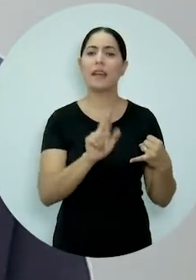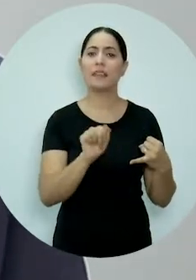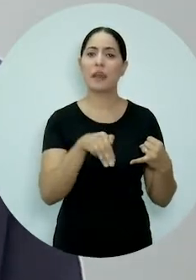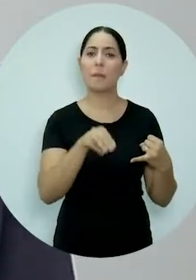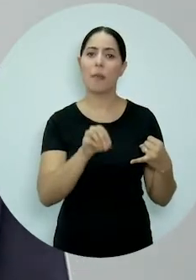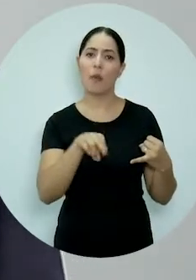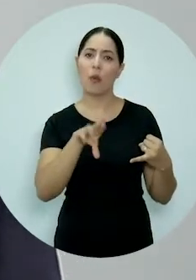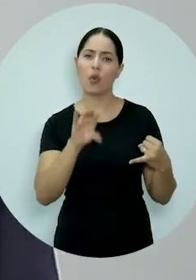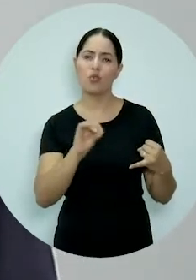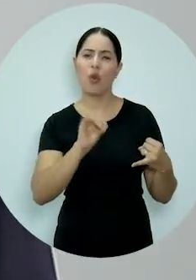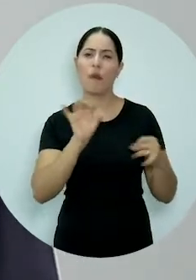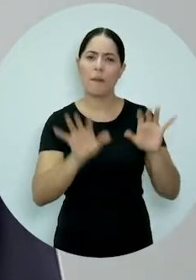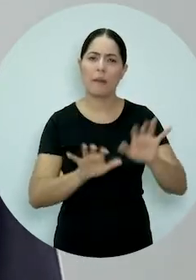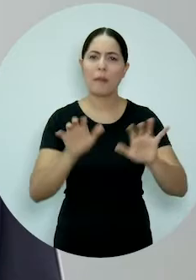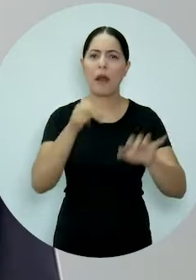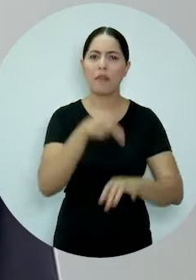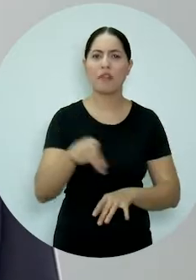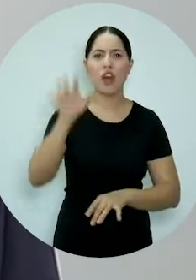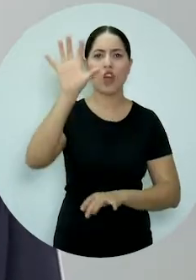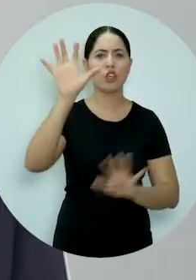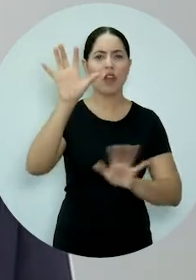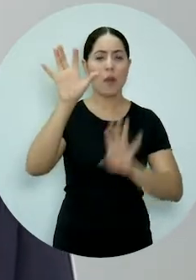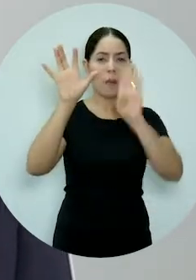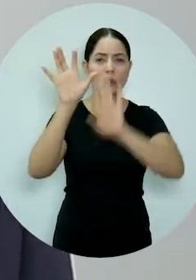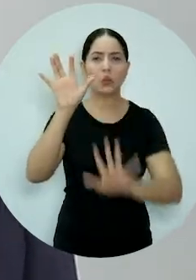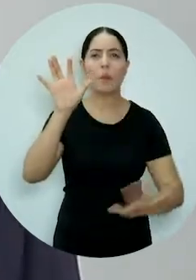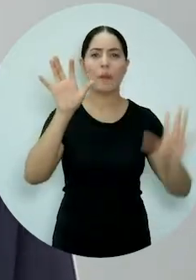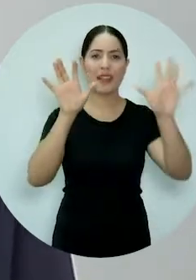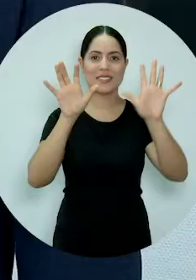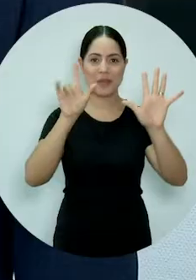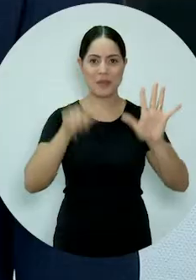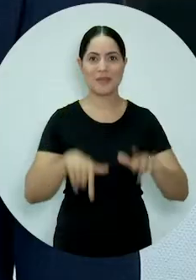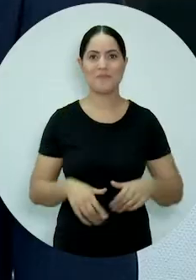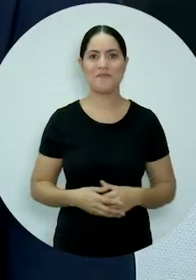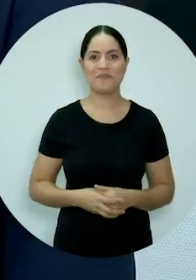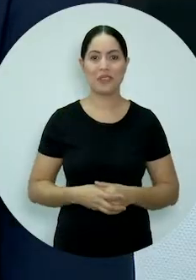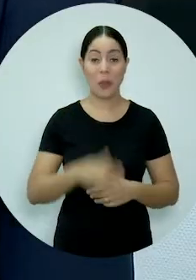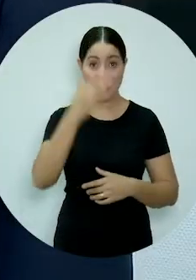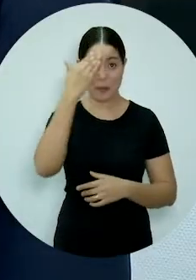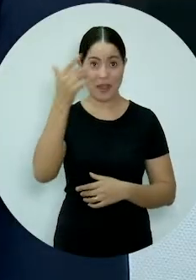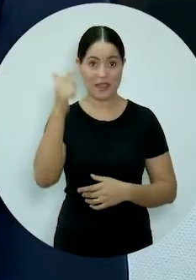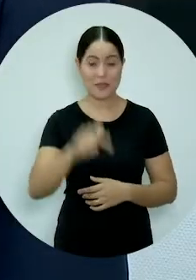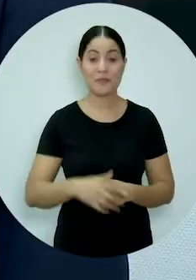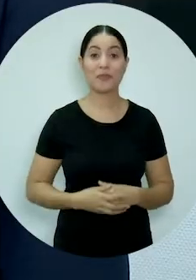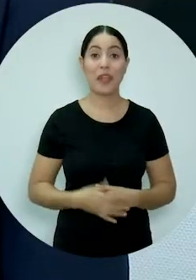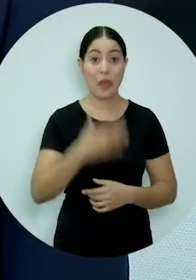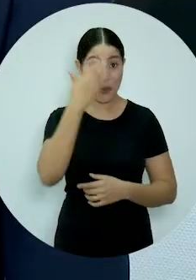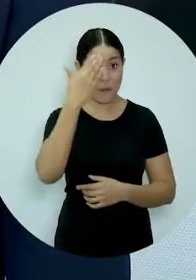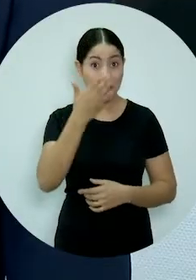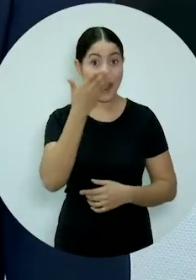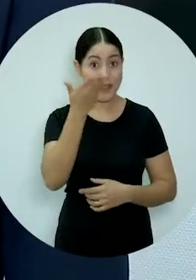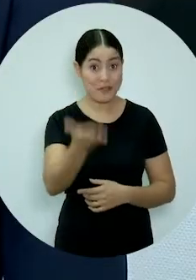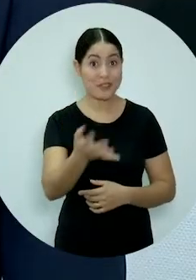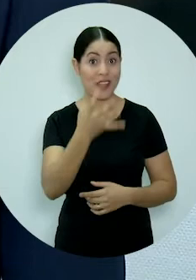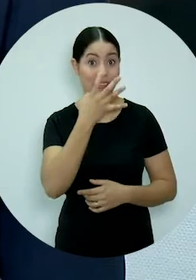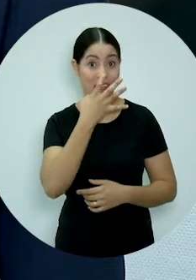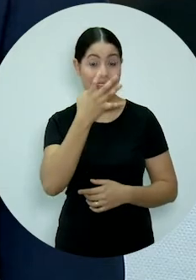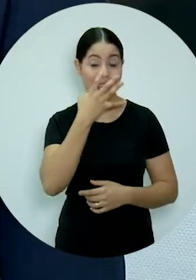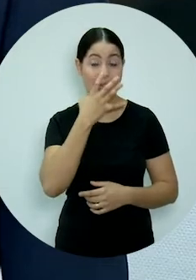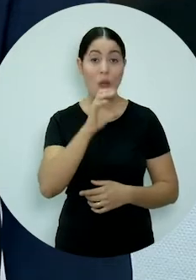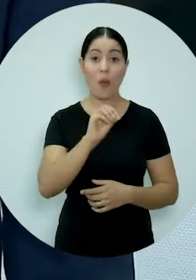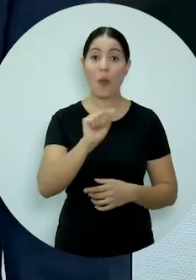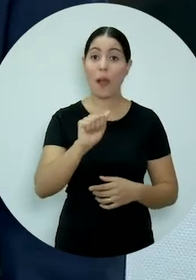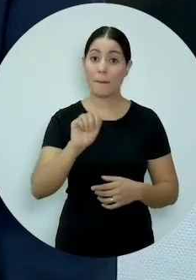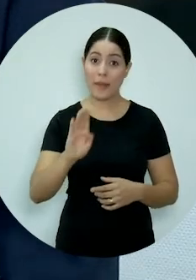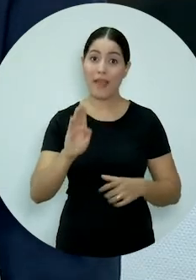apenas dos estados da região norte, mas um patrimônio do Estado brasileiro. Obrigada mais uma vez. E obrigada a você também que conferiu